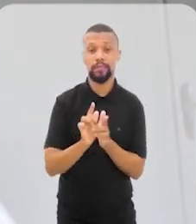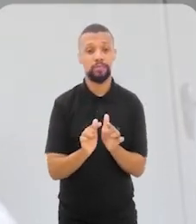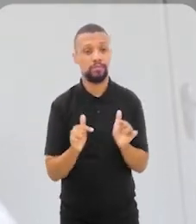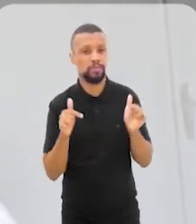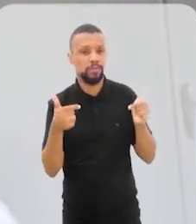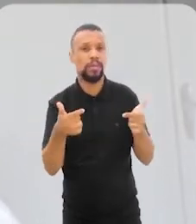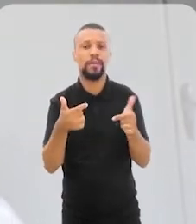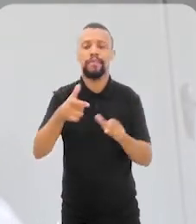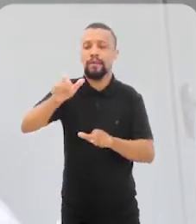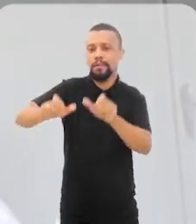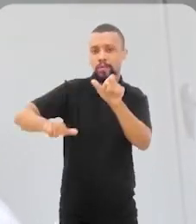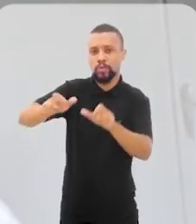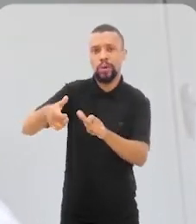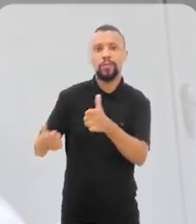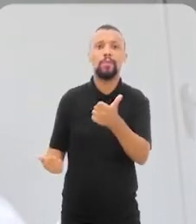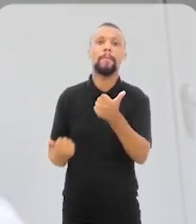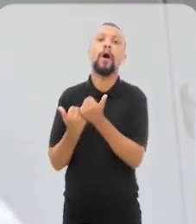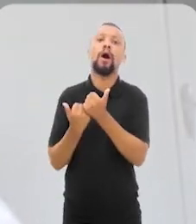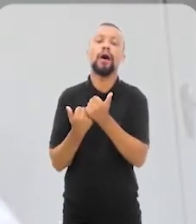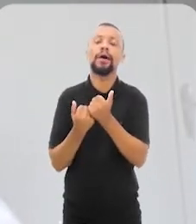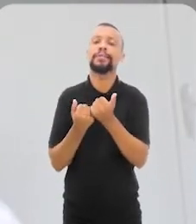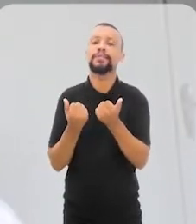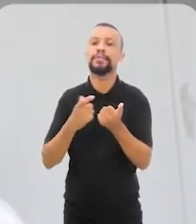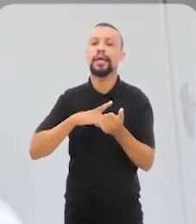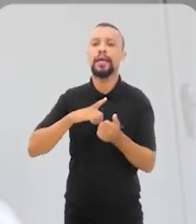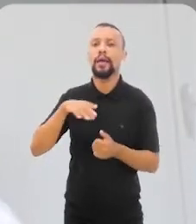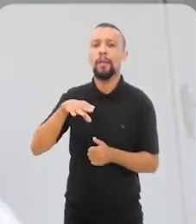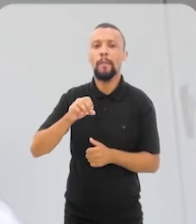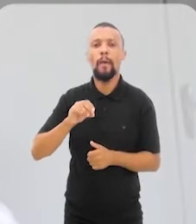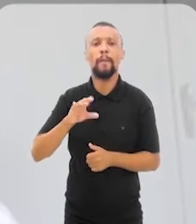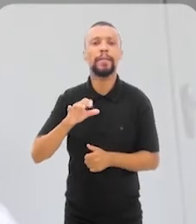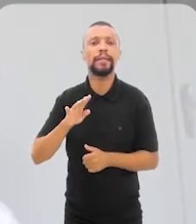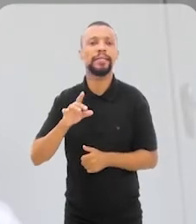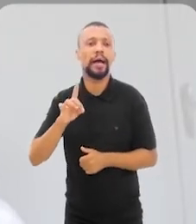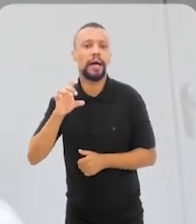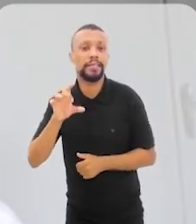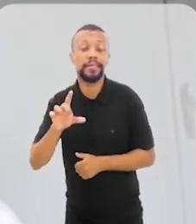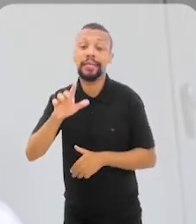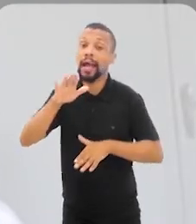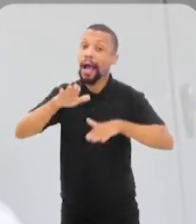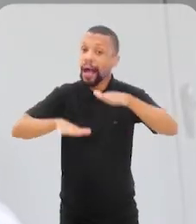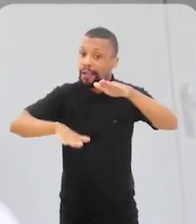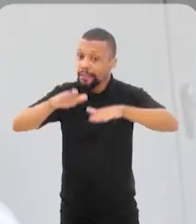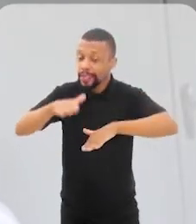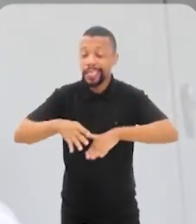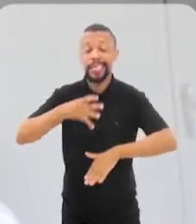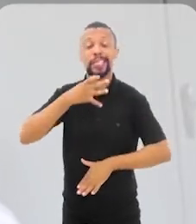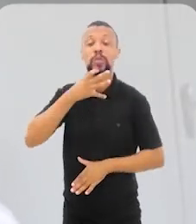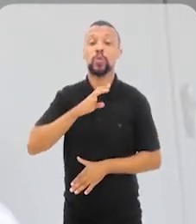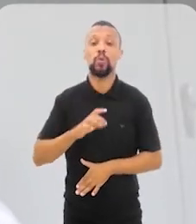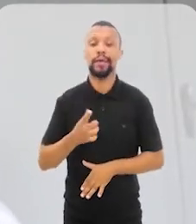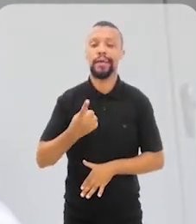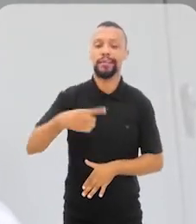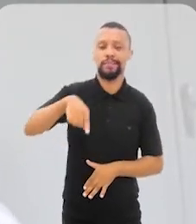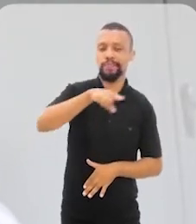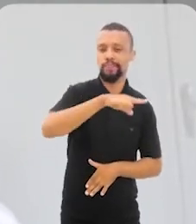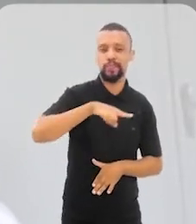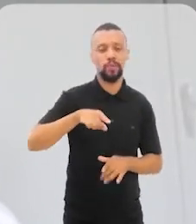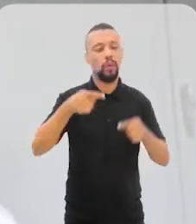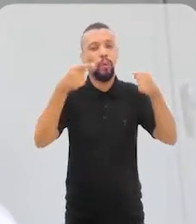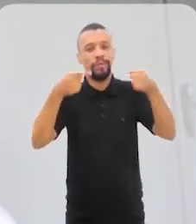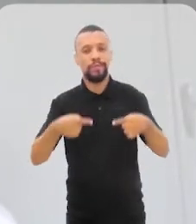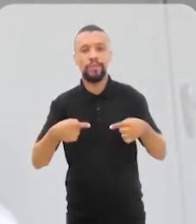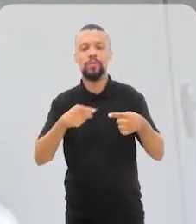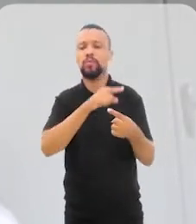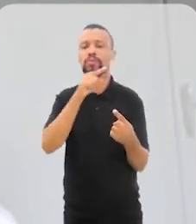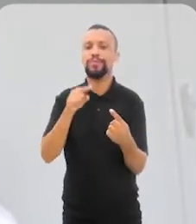e suporte que estão mobilizados em torno de determinadas causas e que nem mesmo se conhecem. Então, esse é um grande